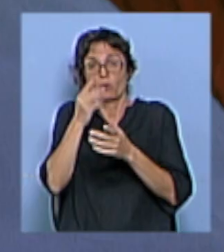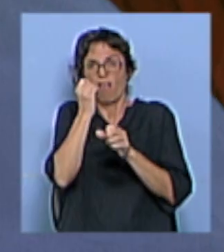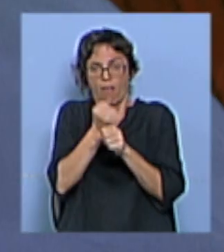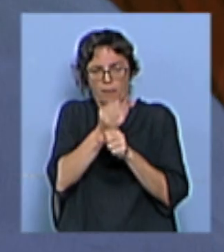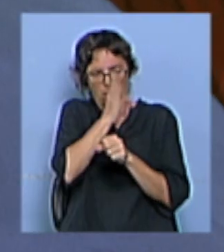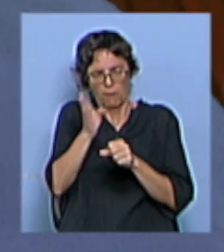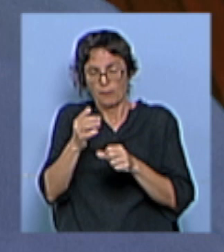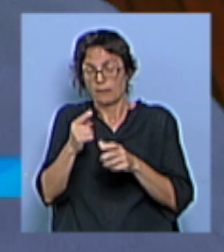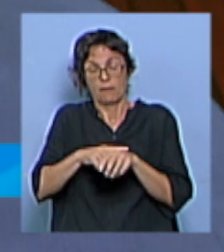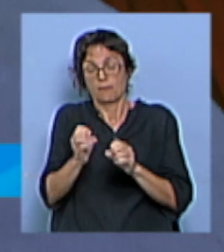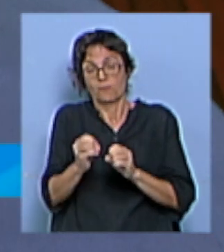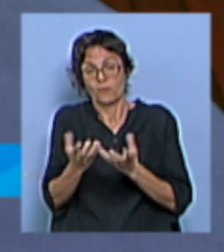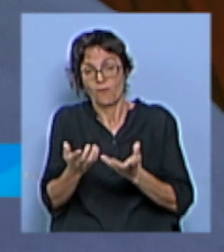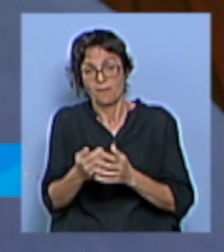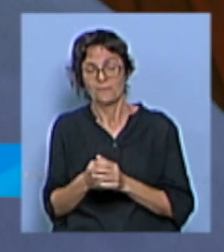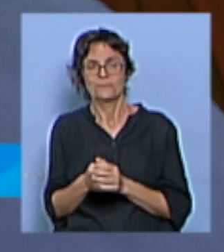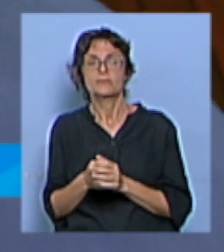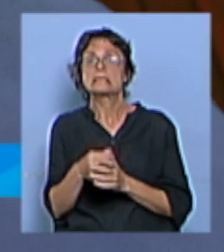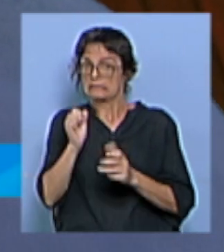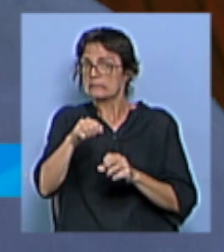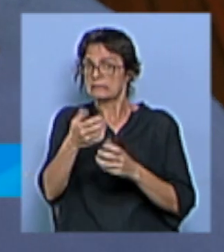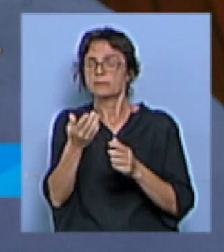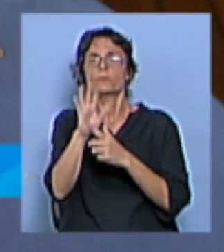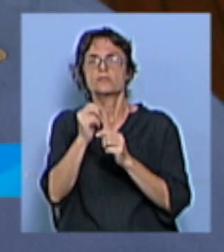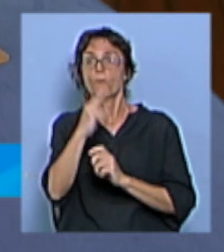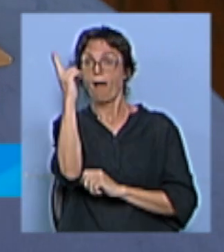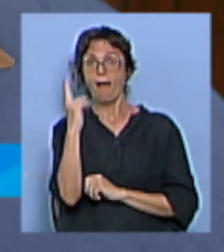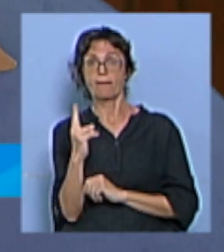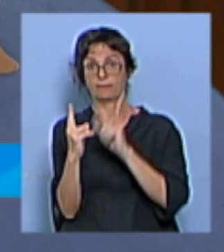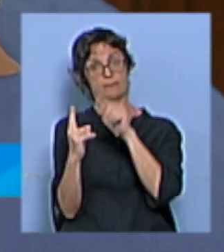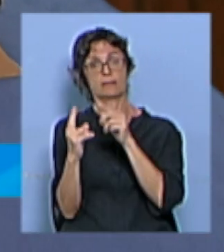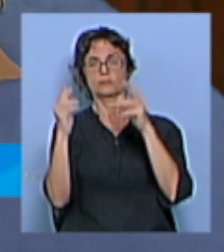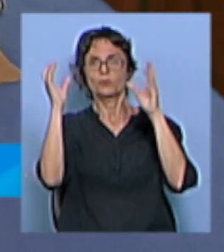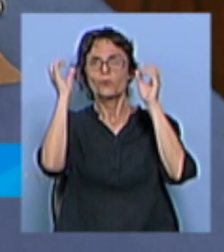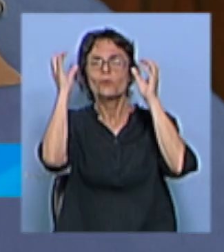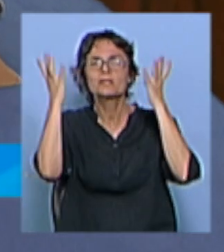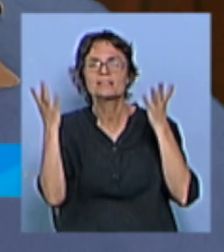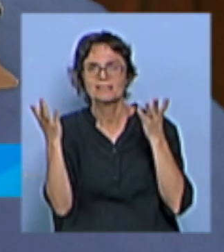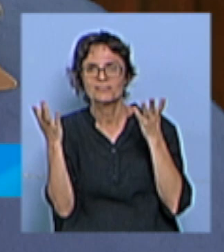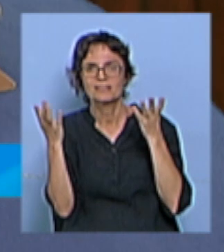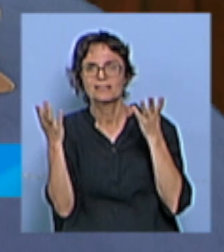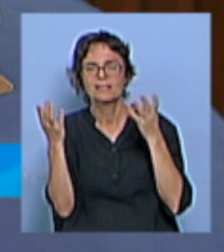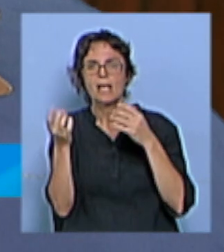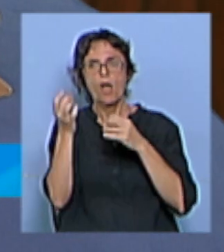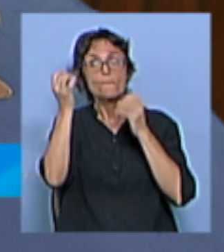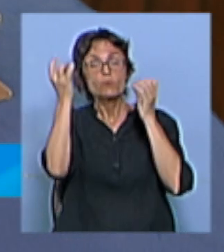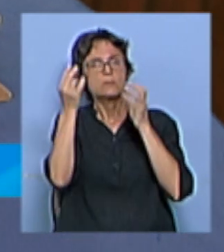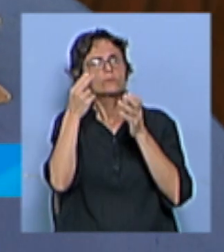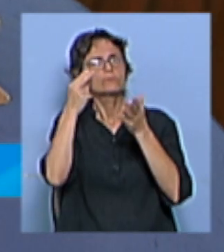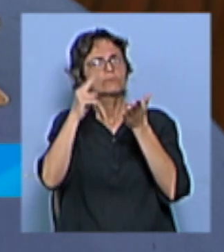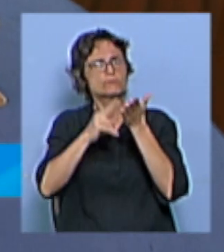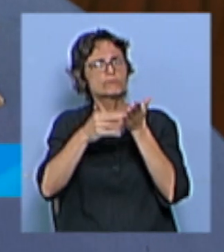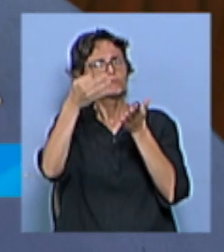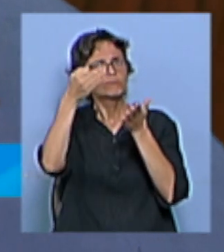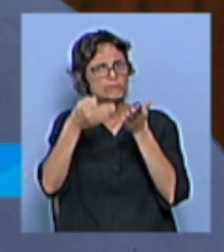é? Aqui podemos olhar para as artes como ludos. As artes Exato. são todas ludos, mas é um jogo sério. É um jogo